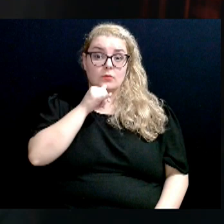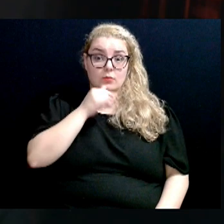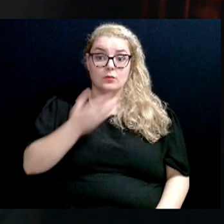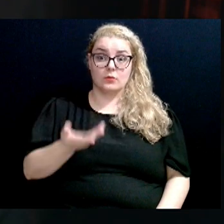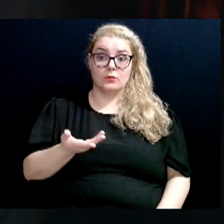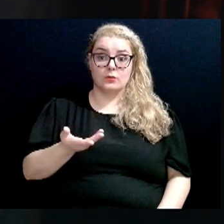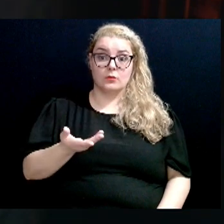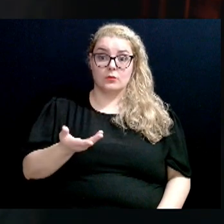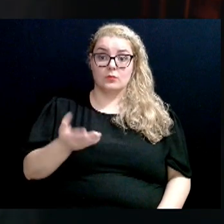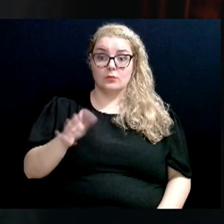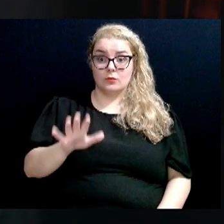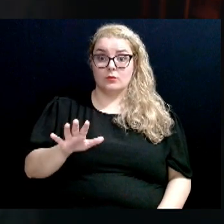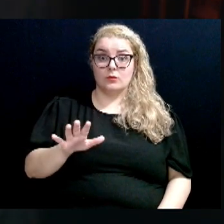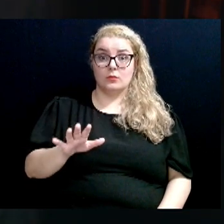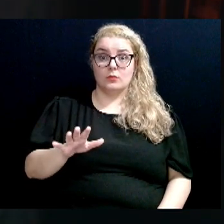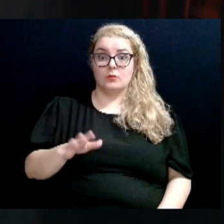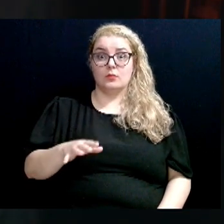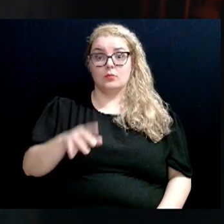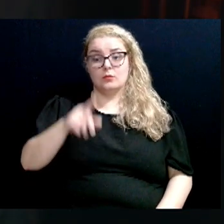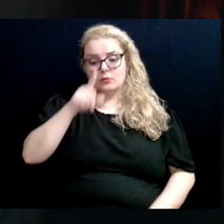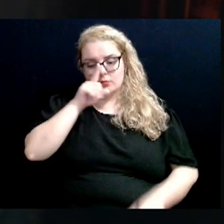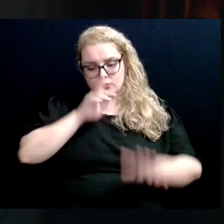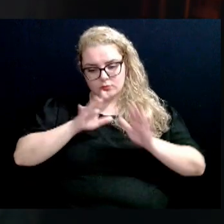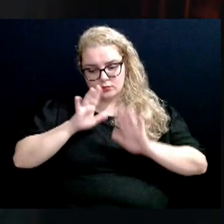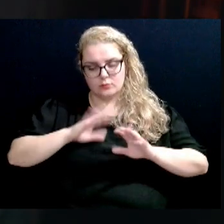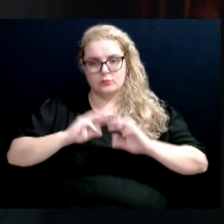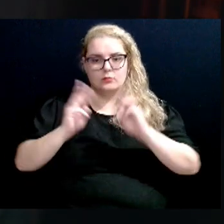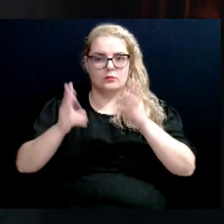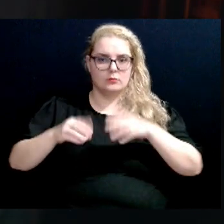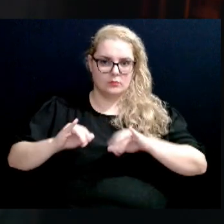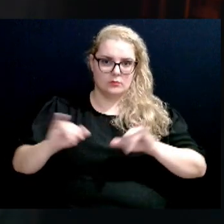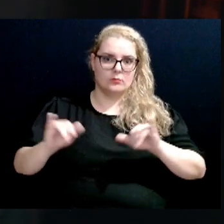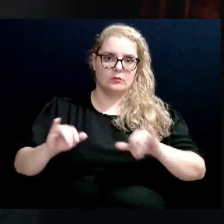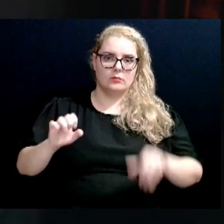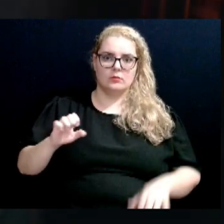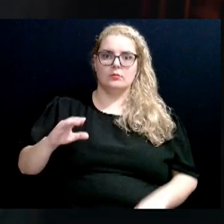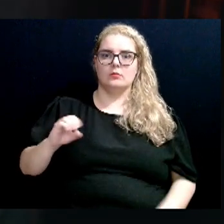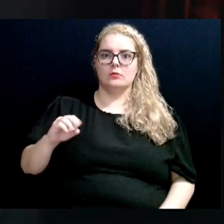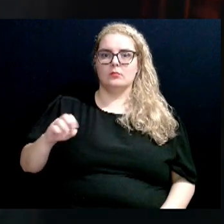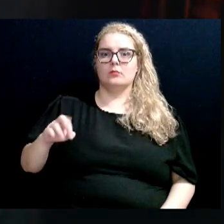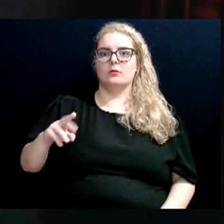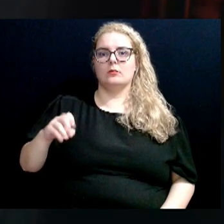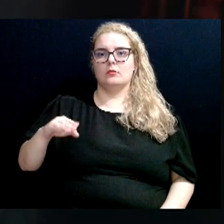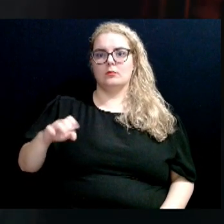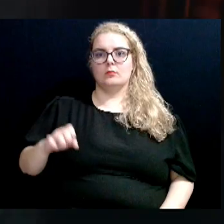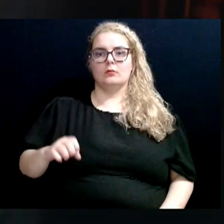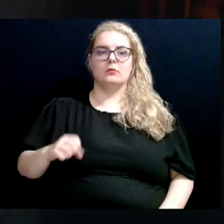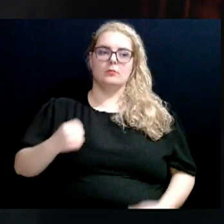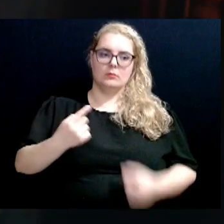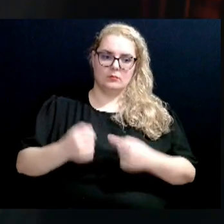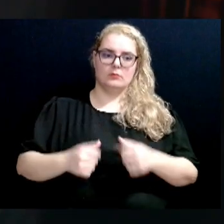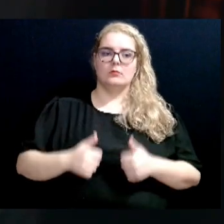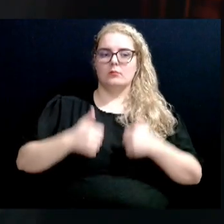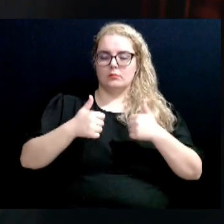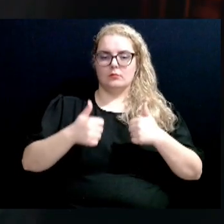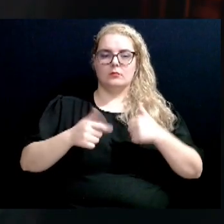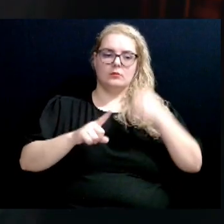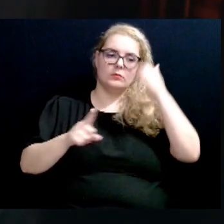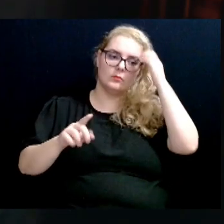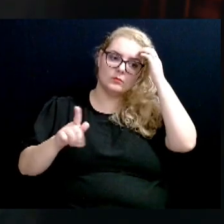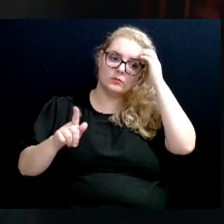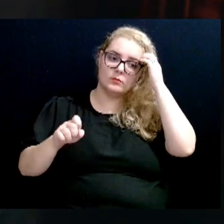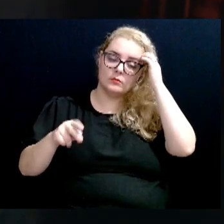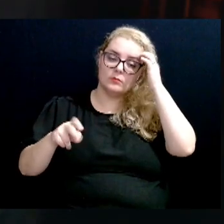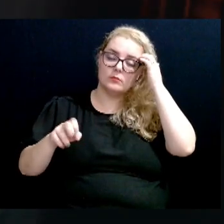com o e-commerce, gente. Tem alguns, né, que sim, ok, aqui não generalizando, mas a gente precisa tomar